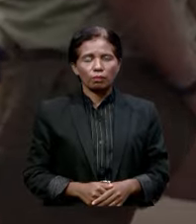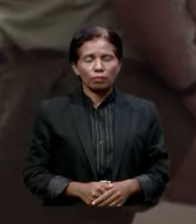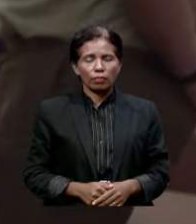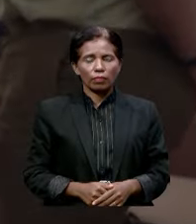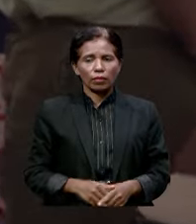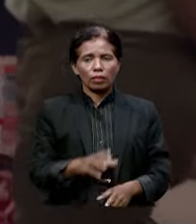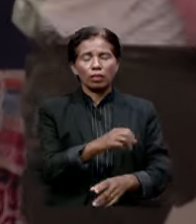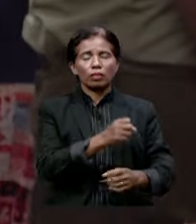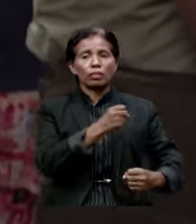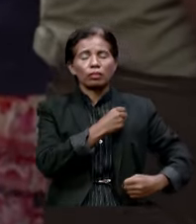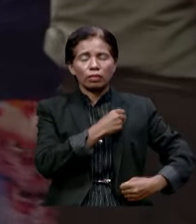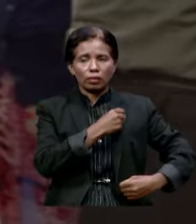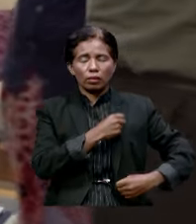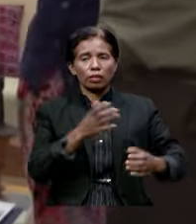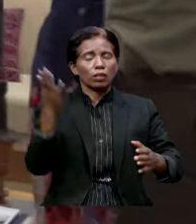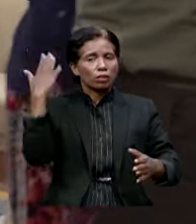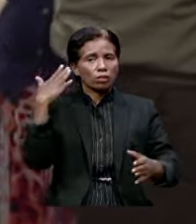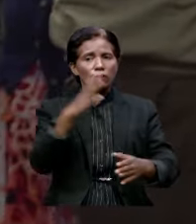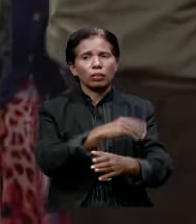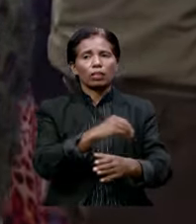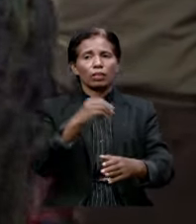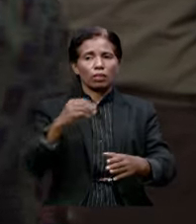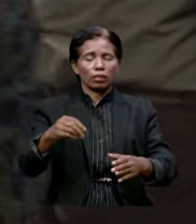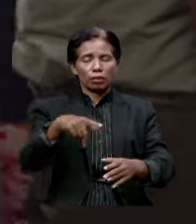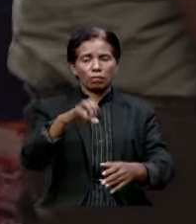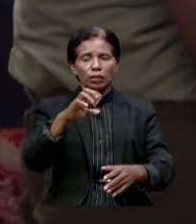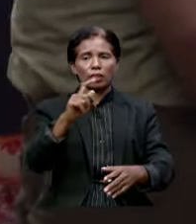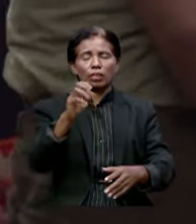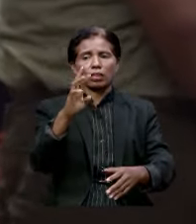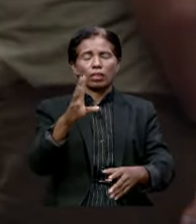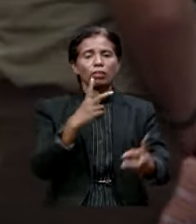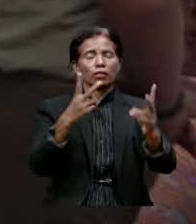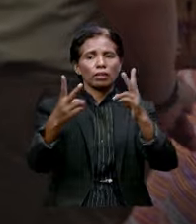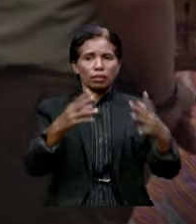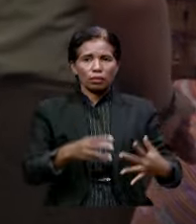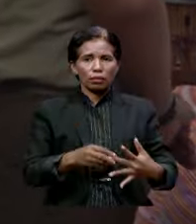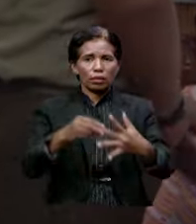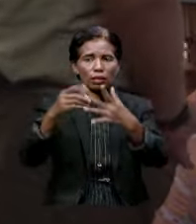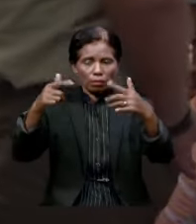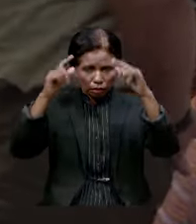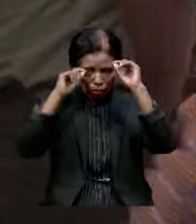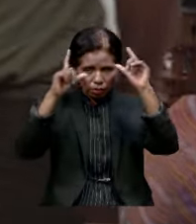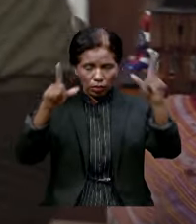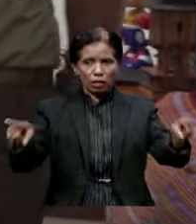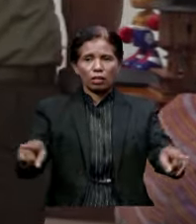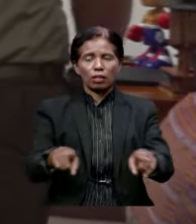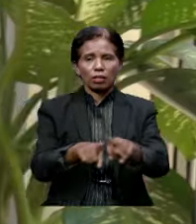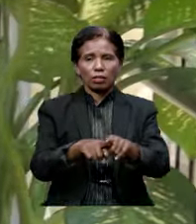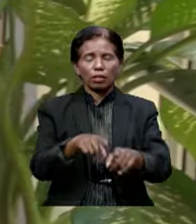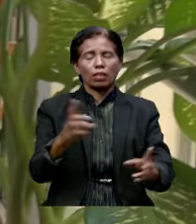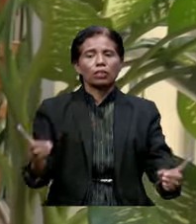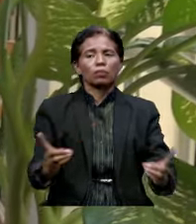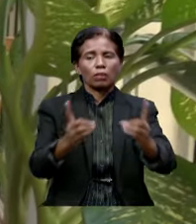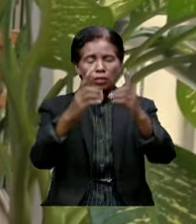Ex-comandante Força Internacional da Timor-Leste, que Interfet, Peter Koskorov, a la visita especialmente Timor-Leste, o da turista, o de Asurumalo, o